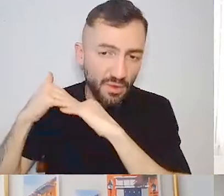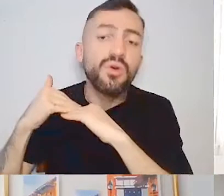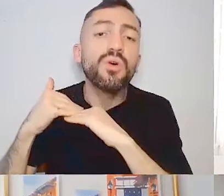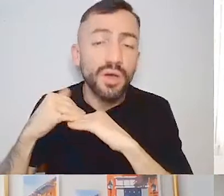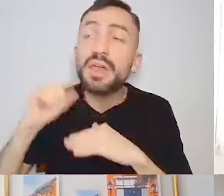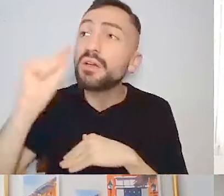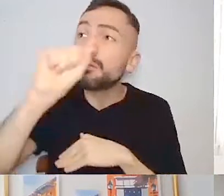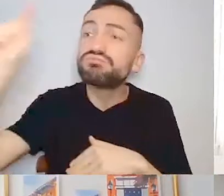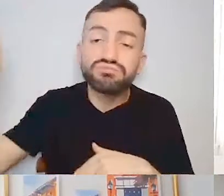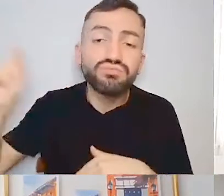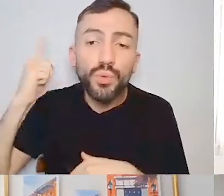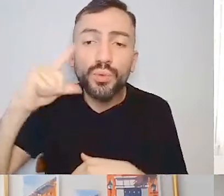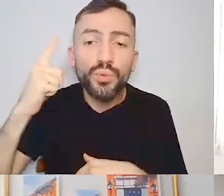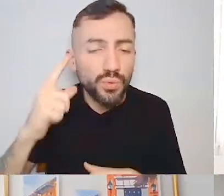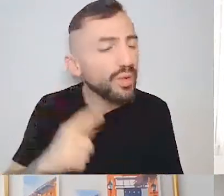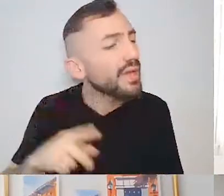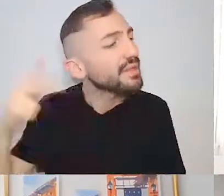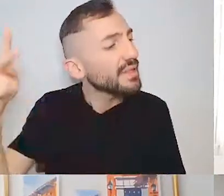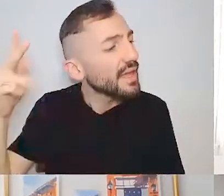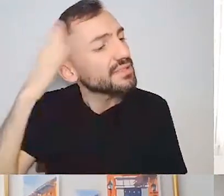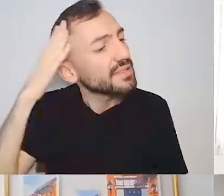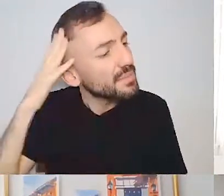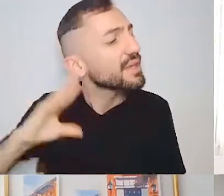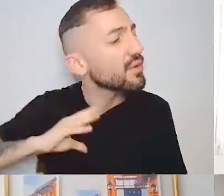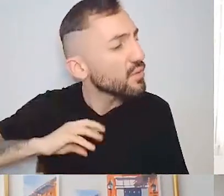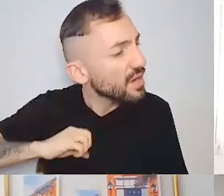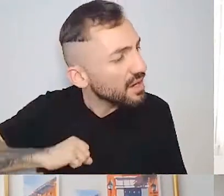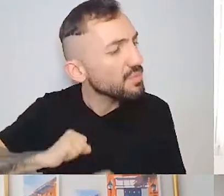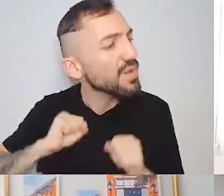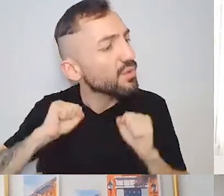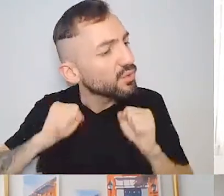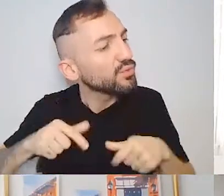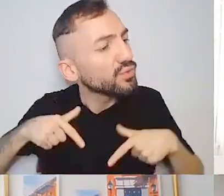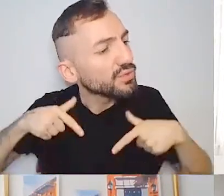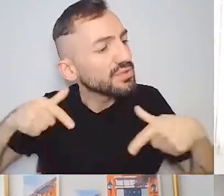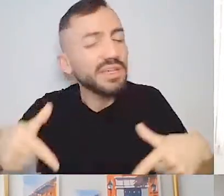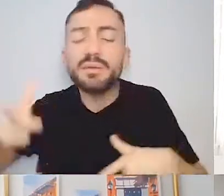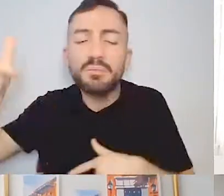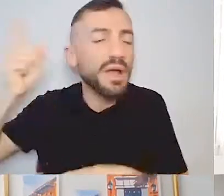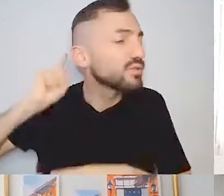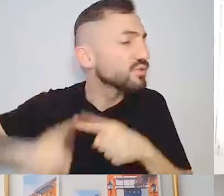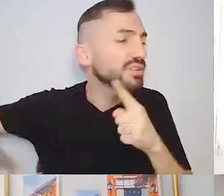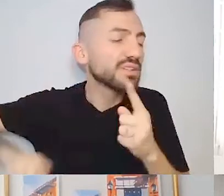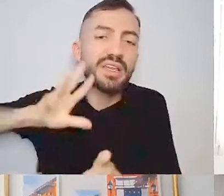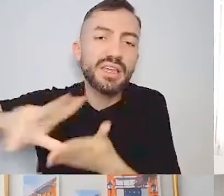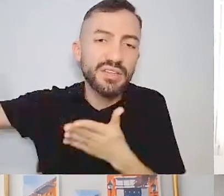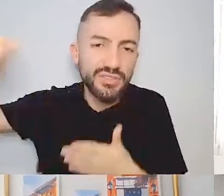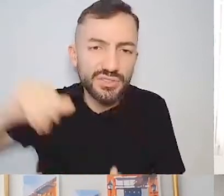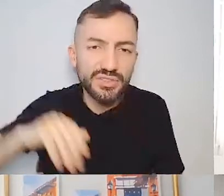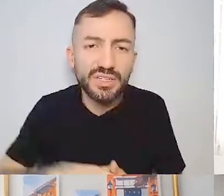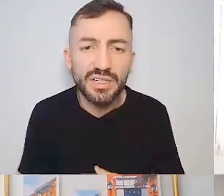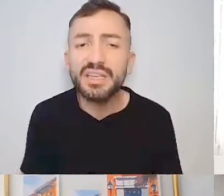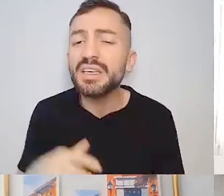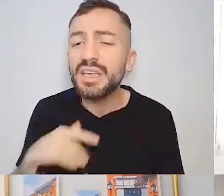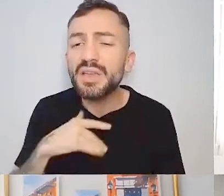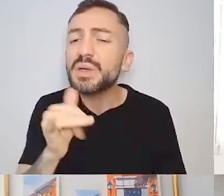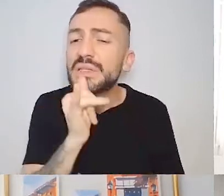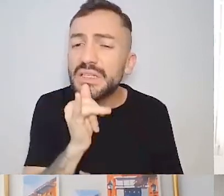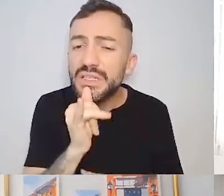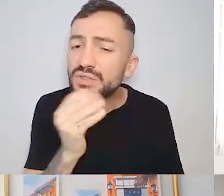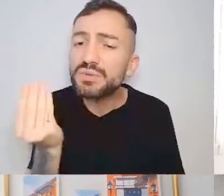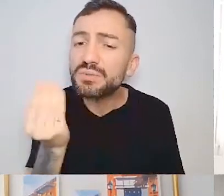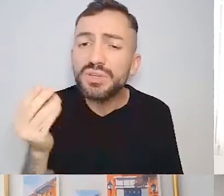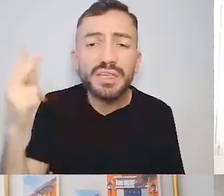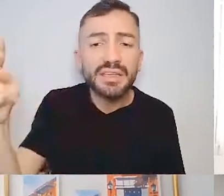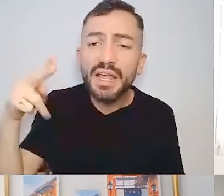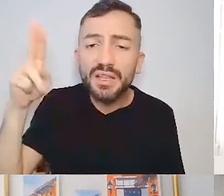a amo, quanto lutei para ficar com ela, mas não deixar. E o que mais me dói é que ela não vai saber disso nunca. Vai